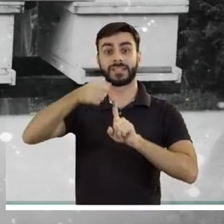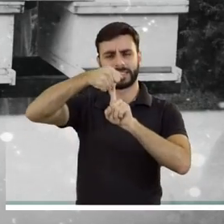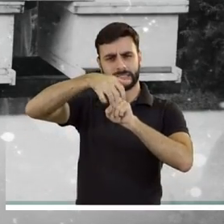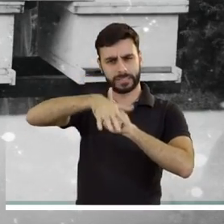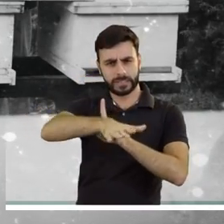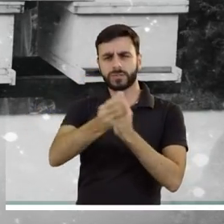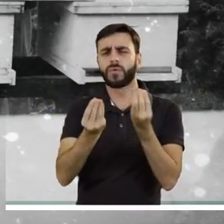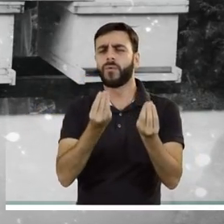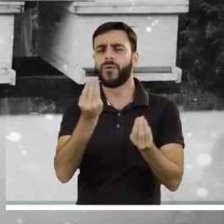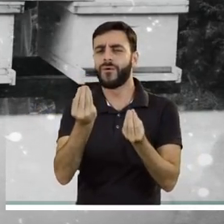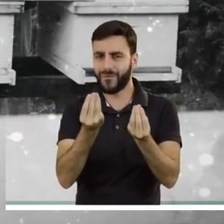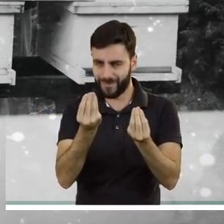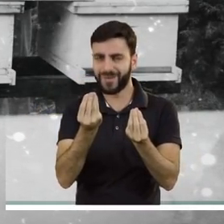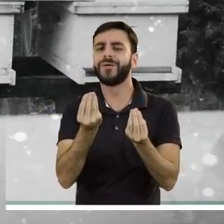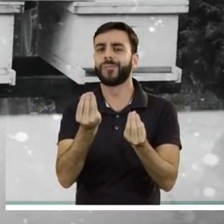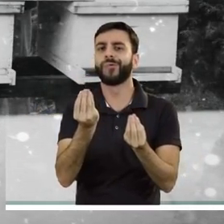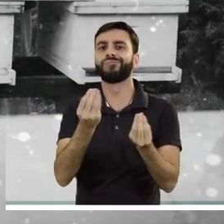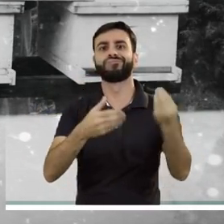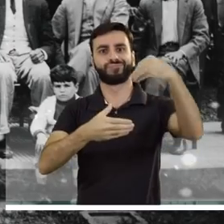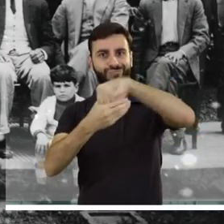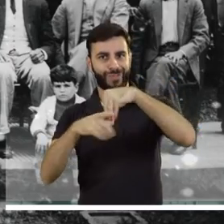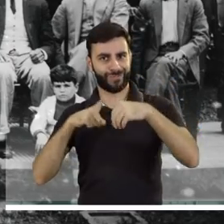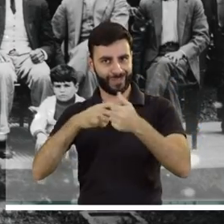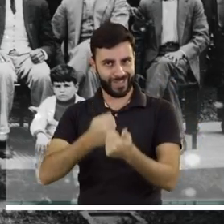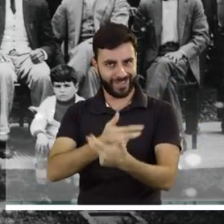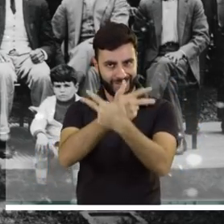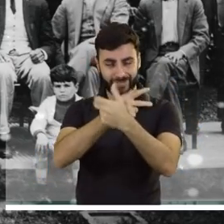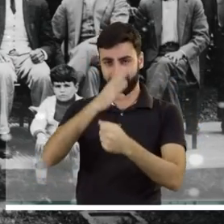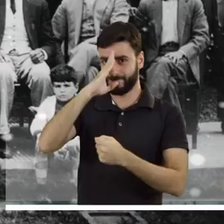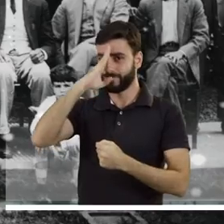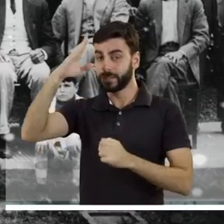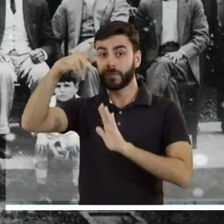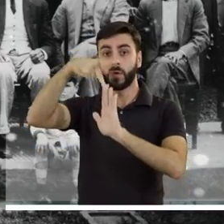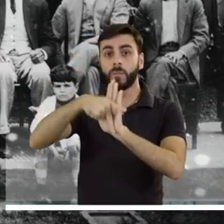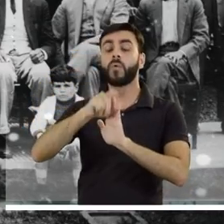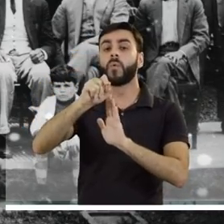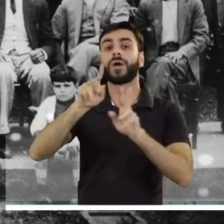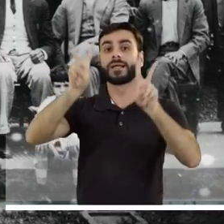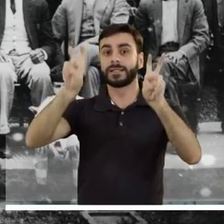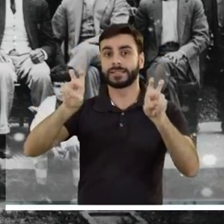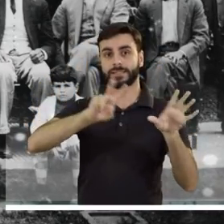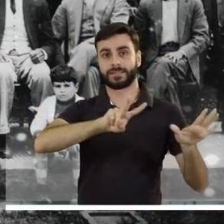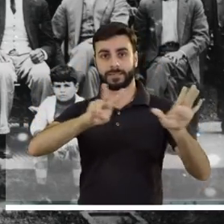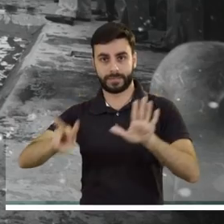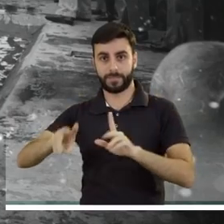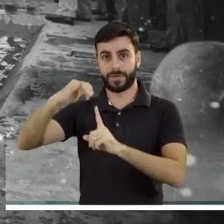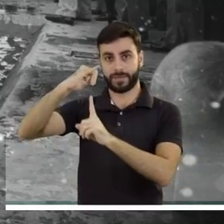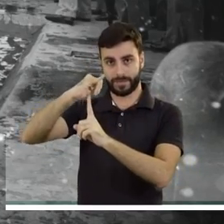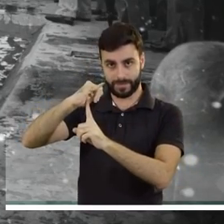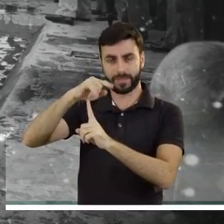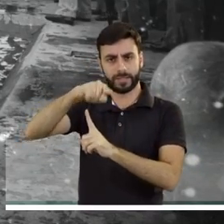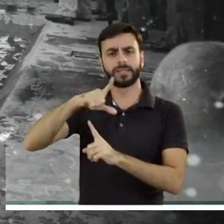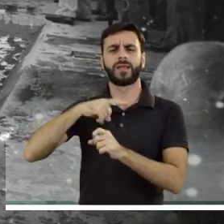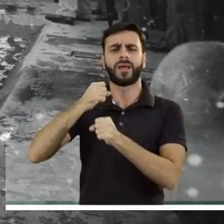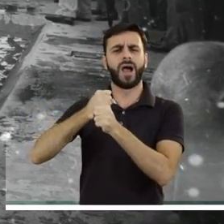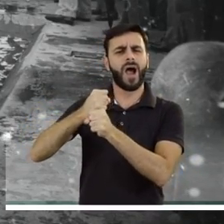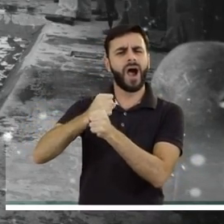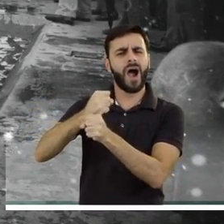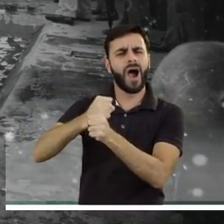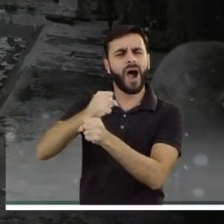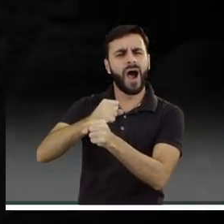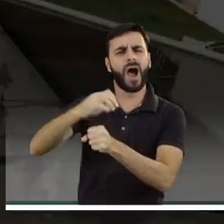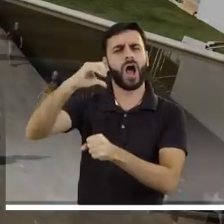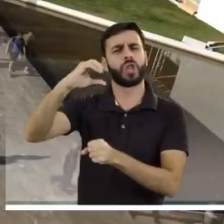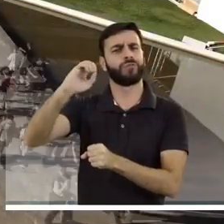extensão universitária, por exemplo, surgiu por aqui. O projeto de maior destaque é a Semana do Fazendeiro. O evento acontece há